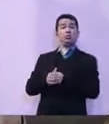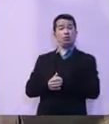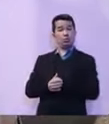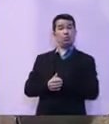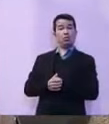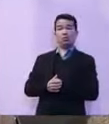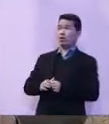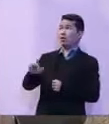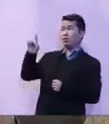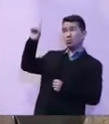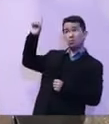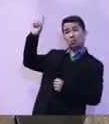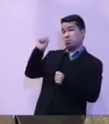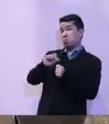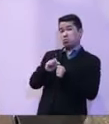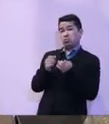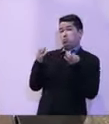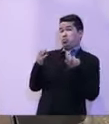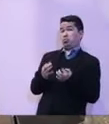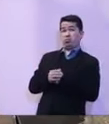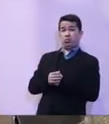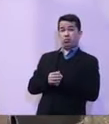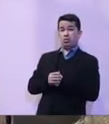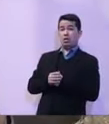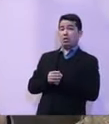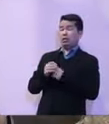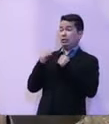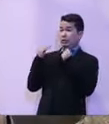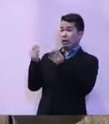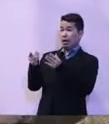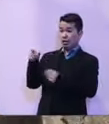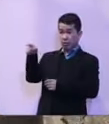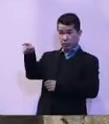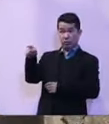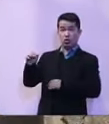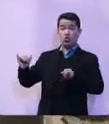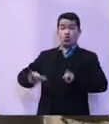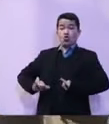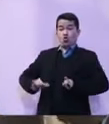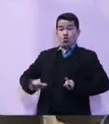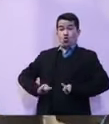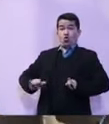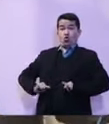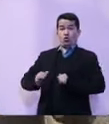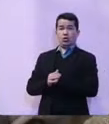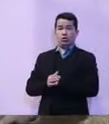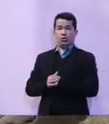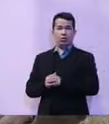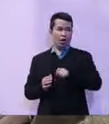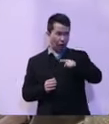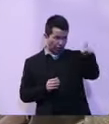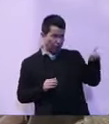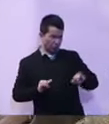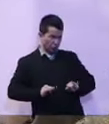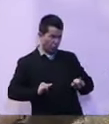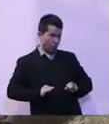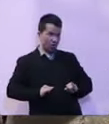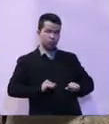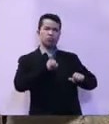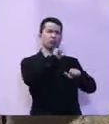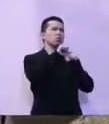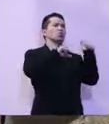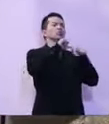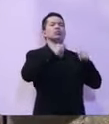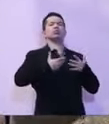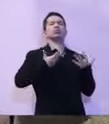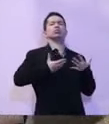trará sofrimento para aqueles que fazem com que vocês sofram. E dará descanso a vocês e também a nós que